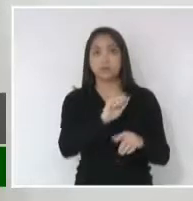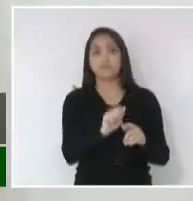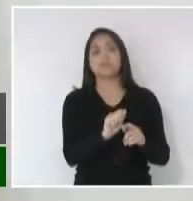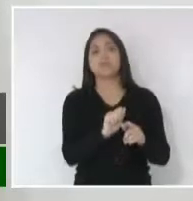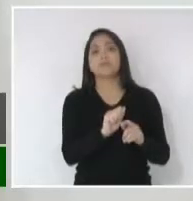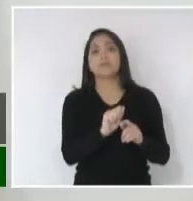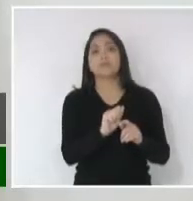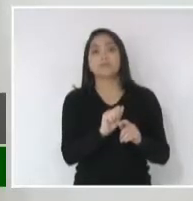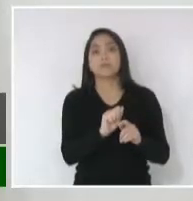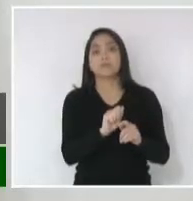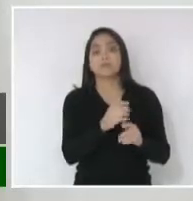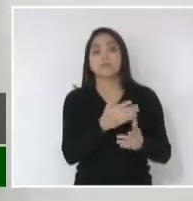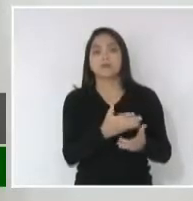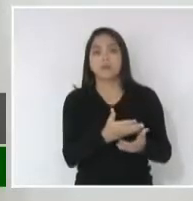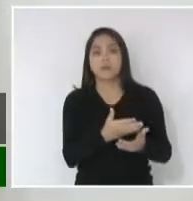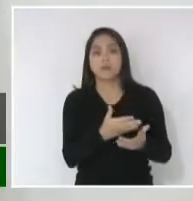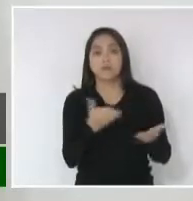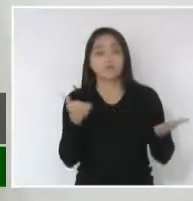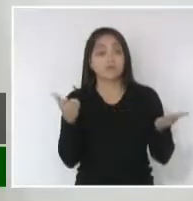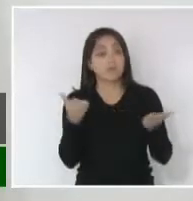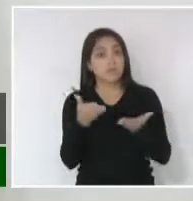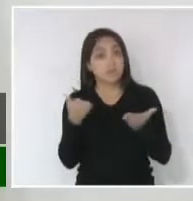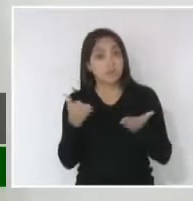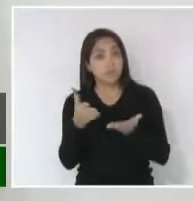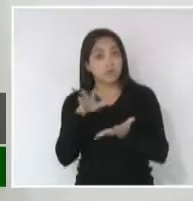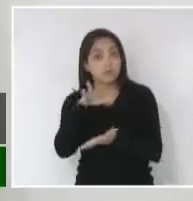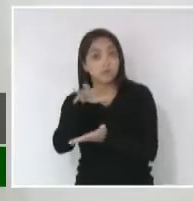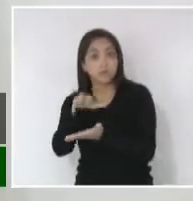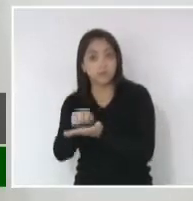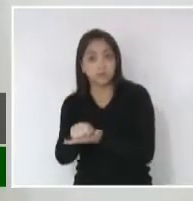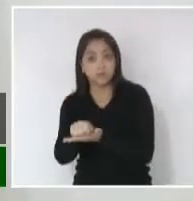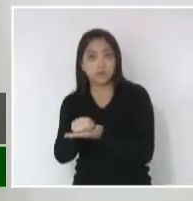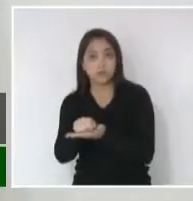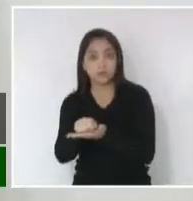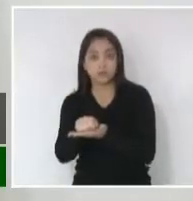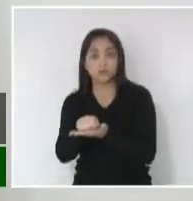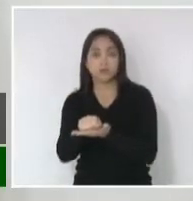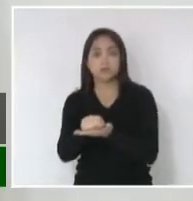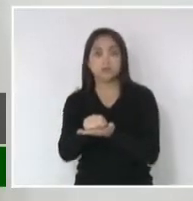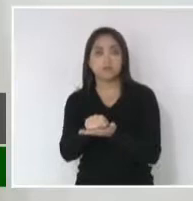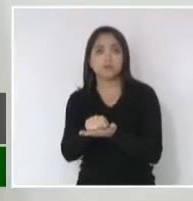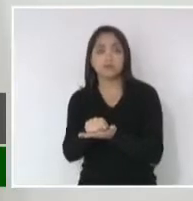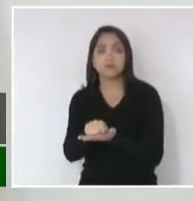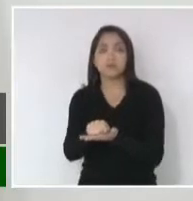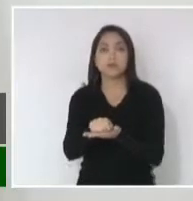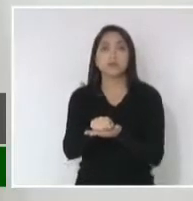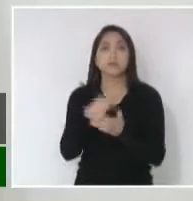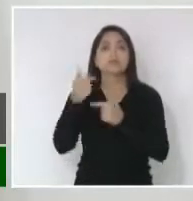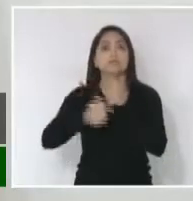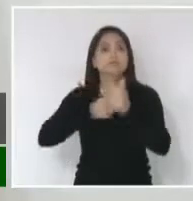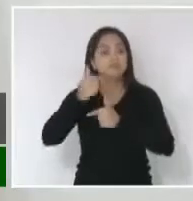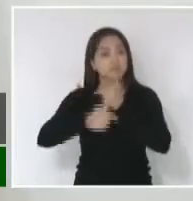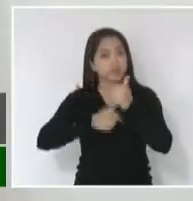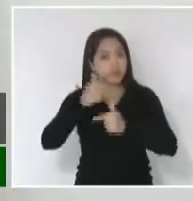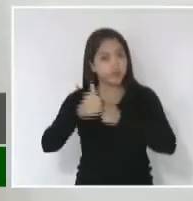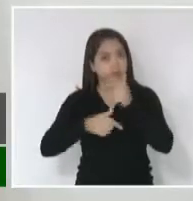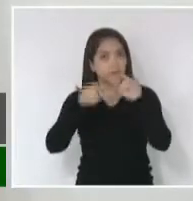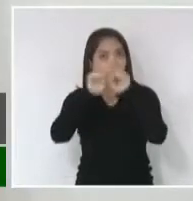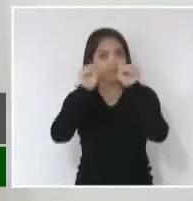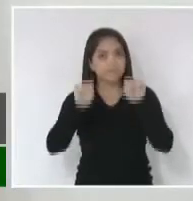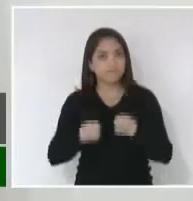Senhor presidente, hoje quero fazer um registro sobre o excelente serviço prestado pelo Sistema